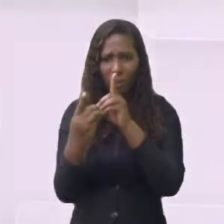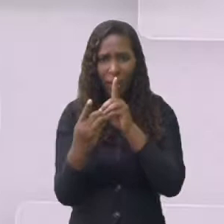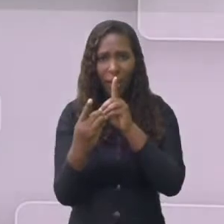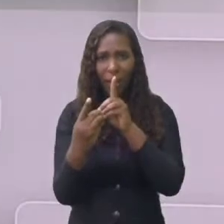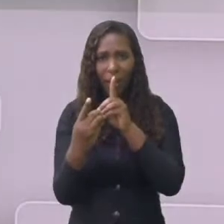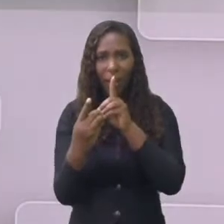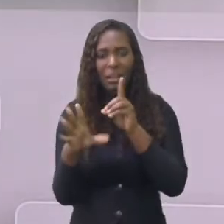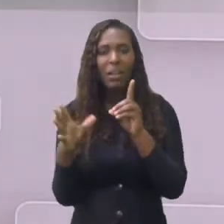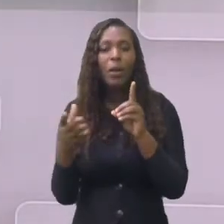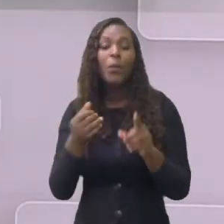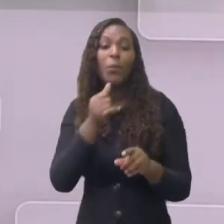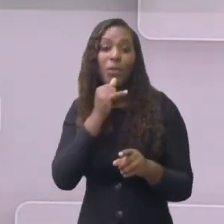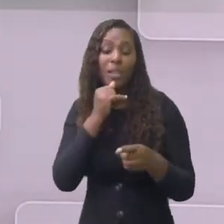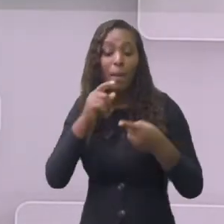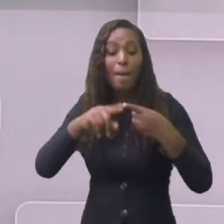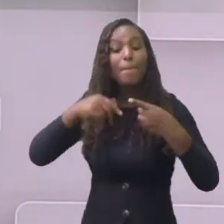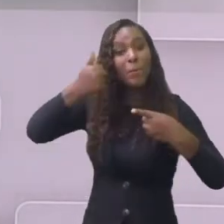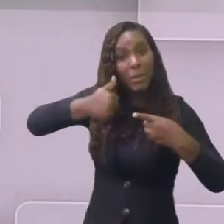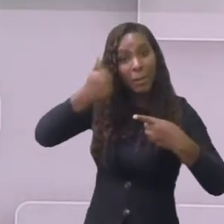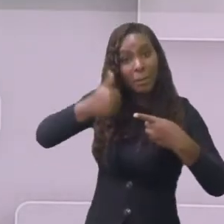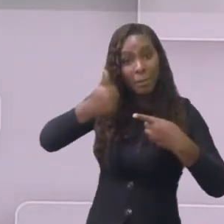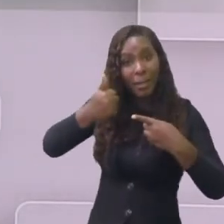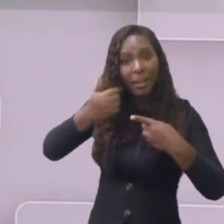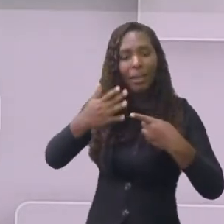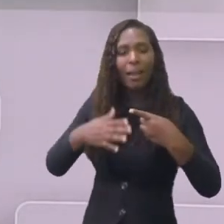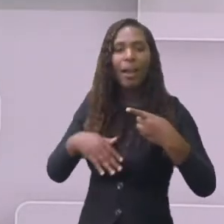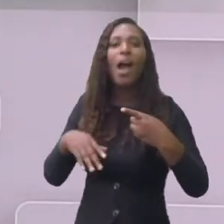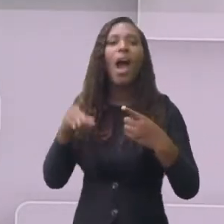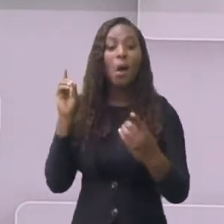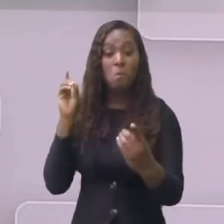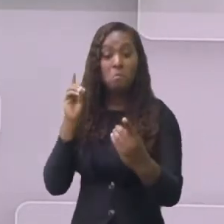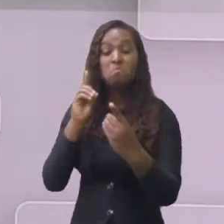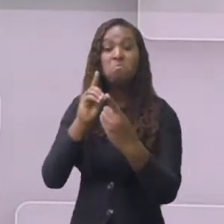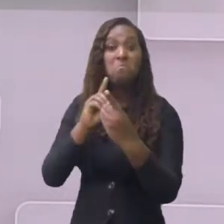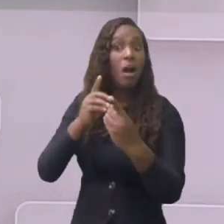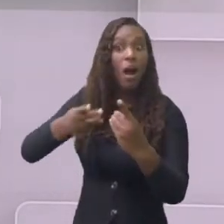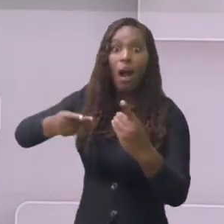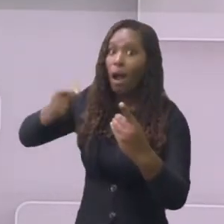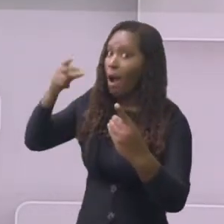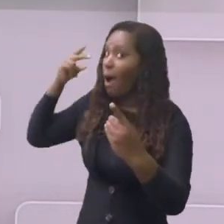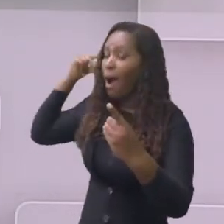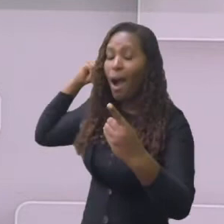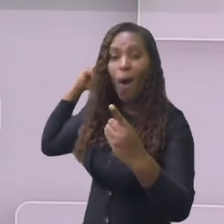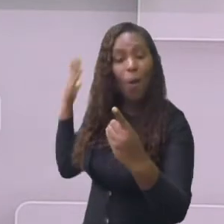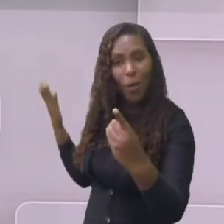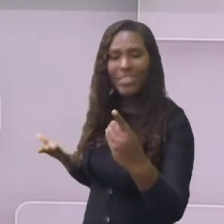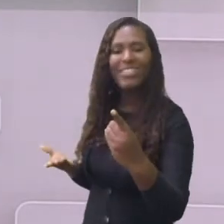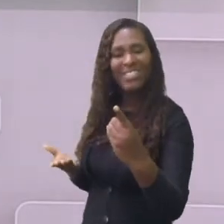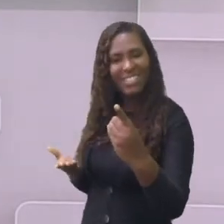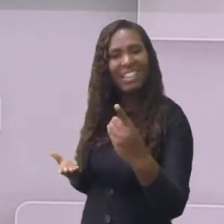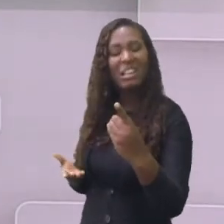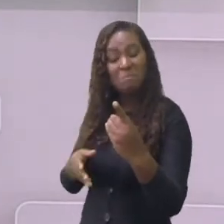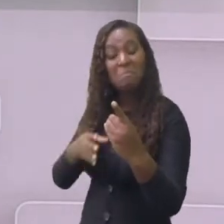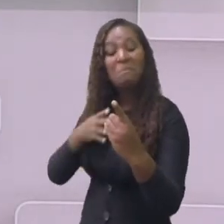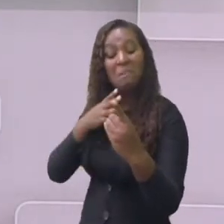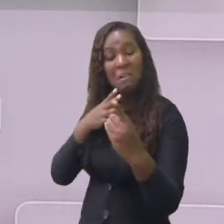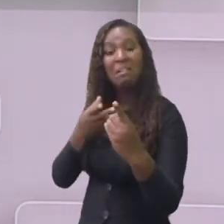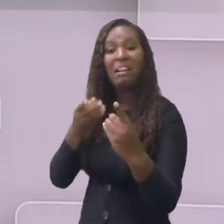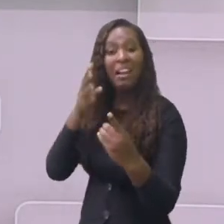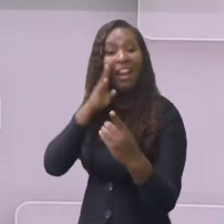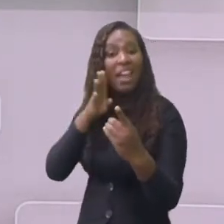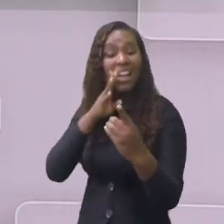ver novamente, que legal reencontrar você. Tem tempo que a gente não se vê, mas isso é muito bom, estamos